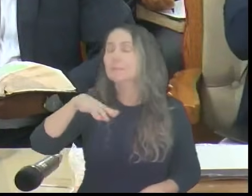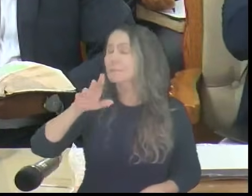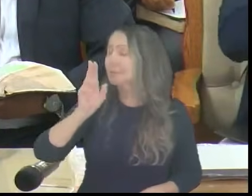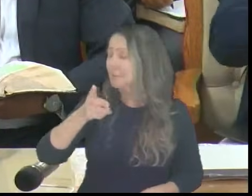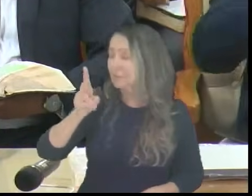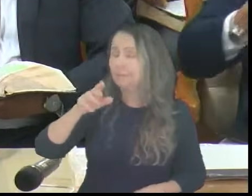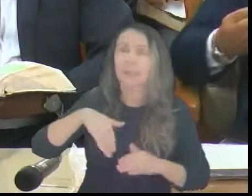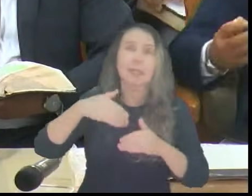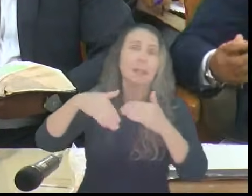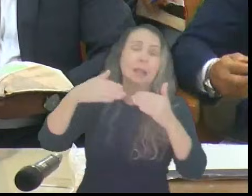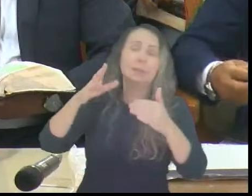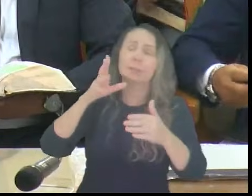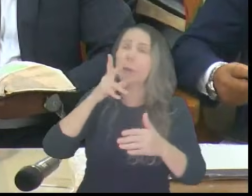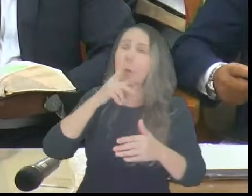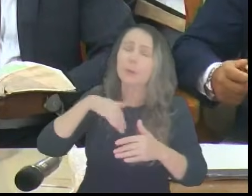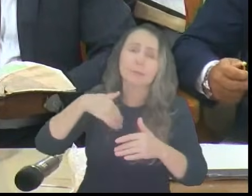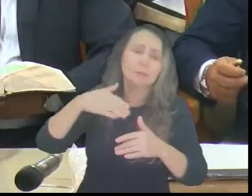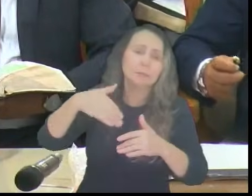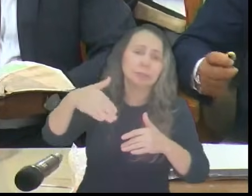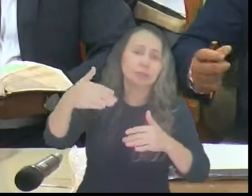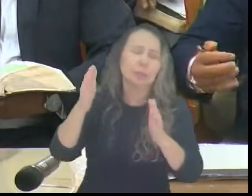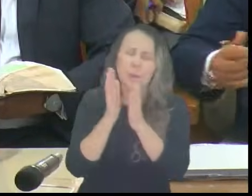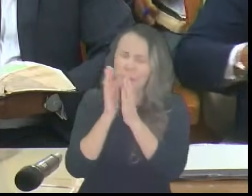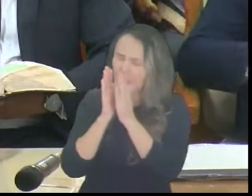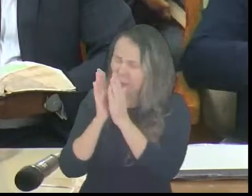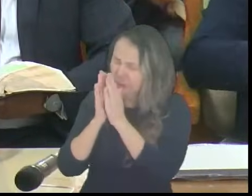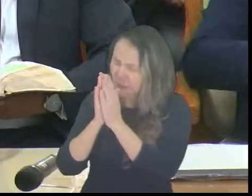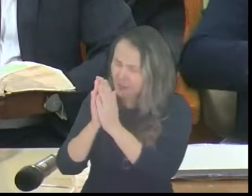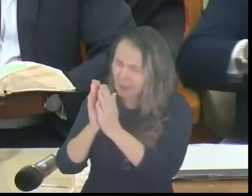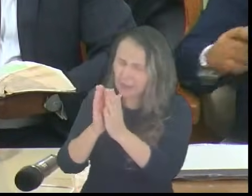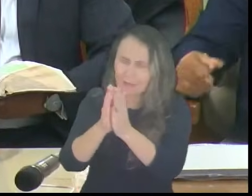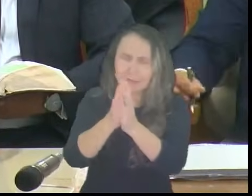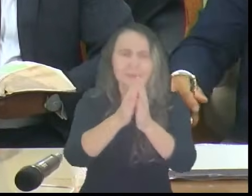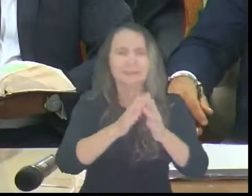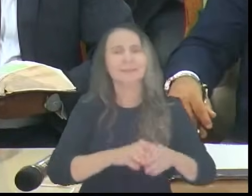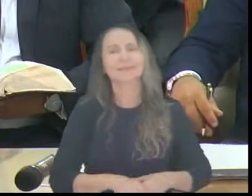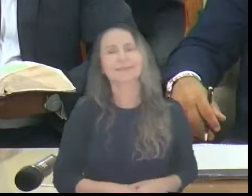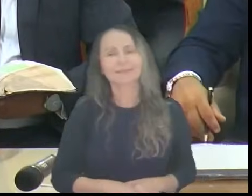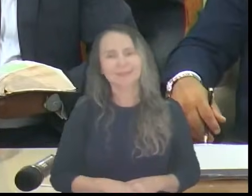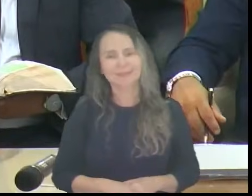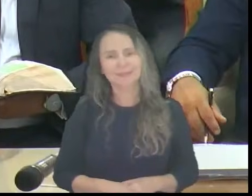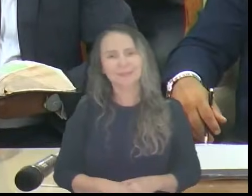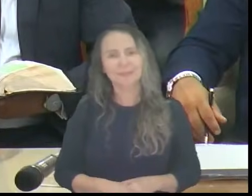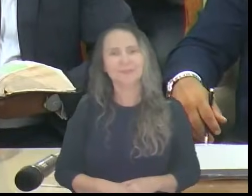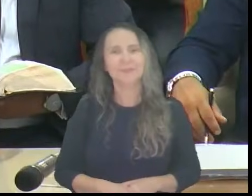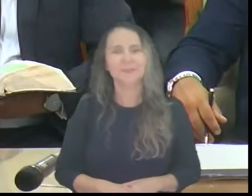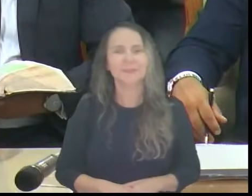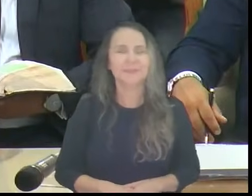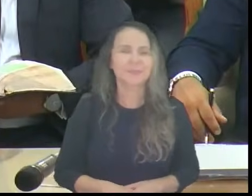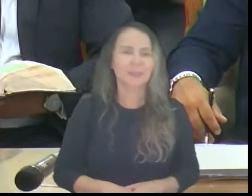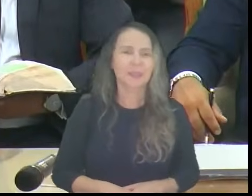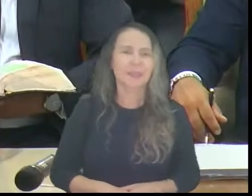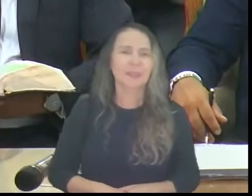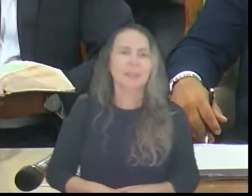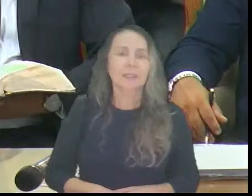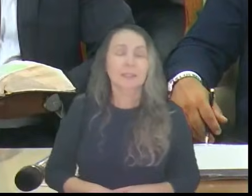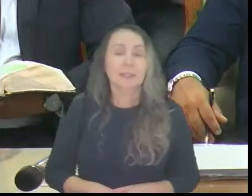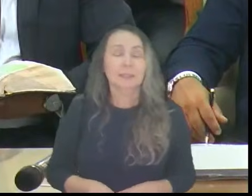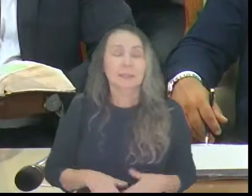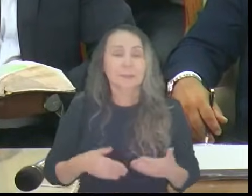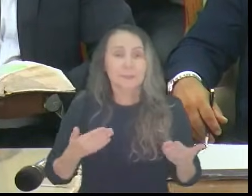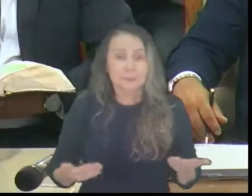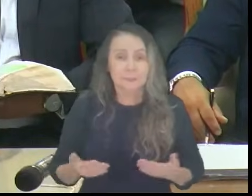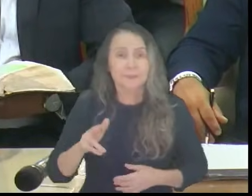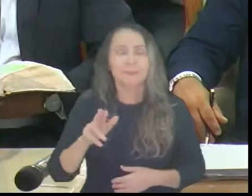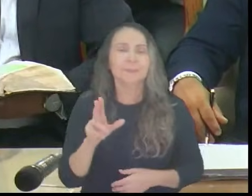oração. Não é assim, pastor? Vai andar, glória a Jesus, vai andar até glória a Deus. Então, irmãos